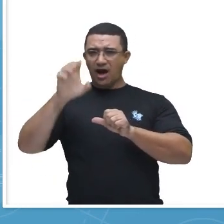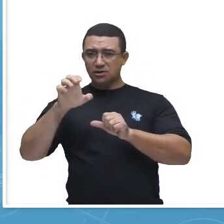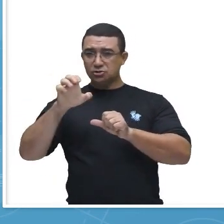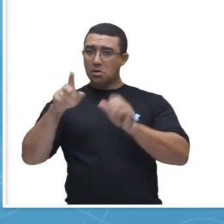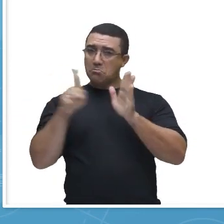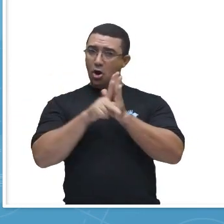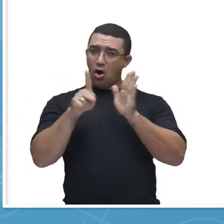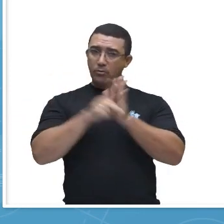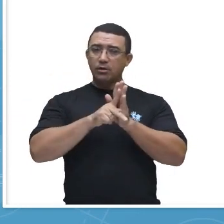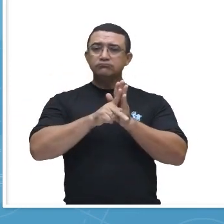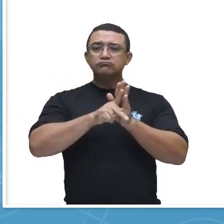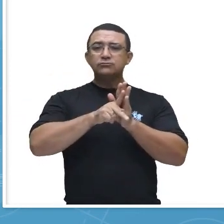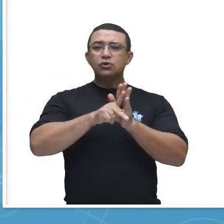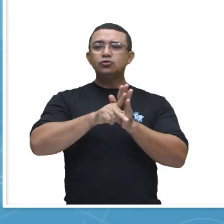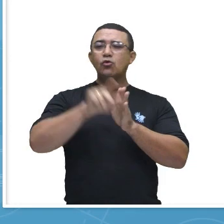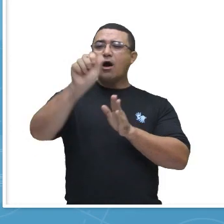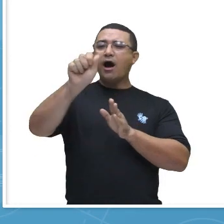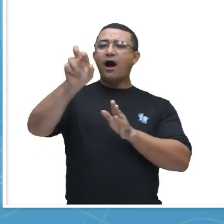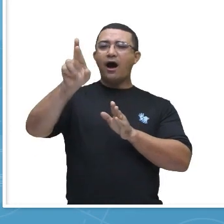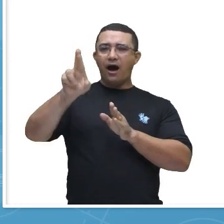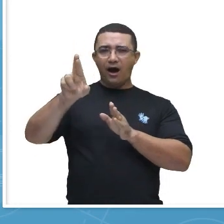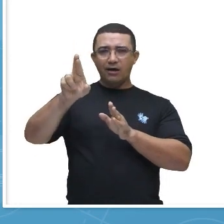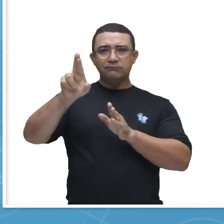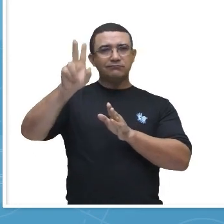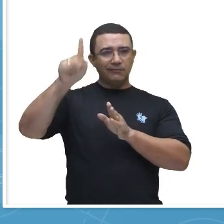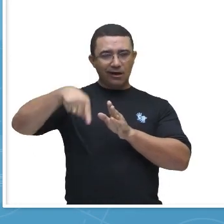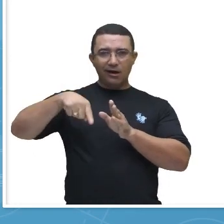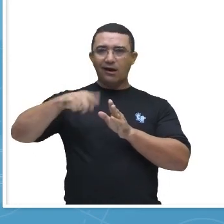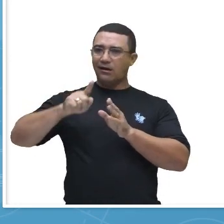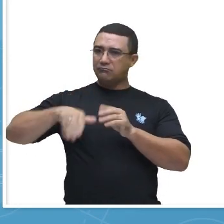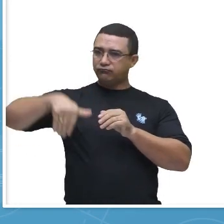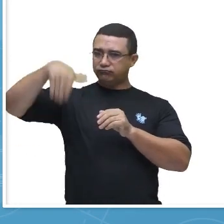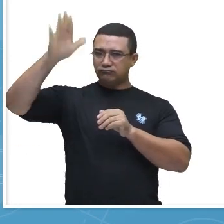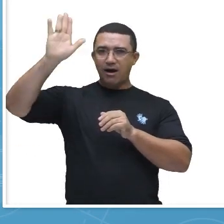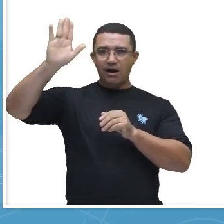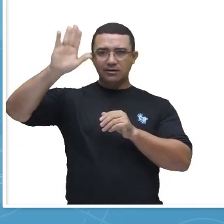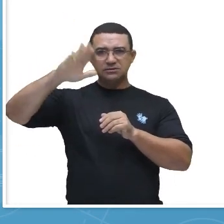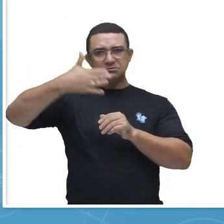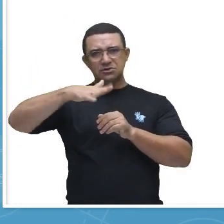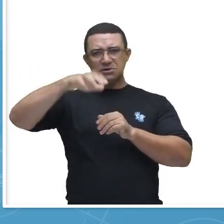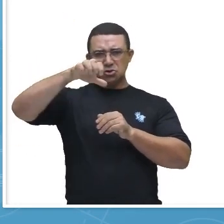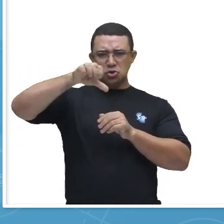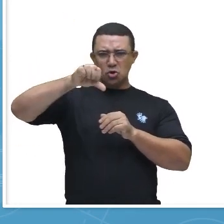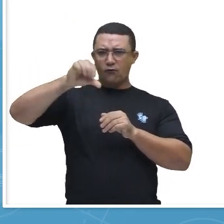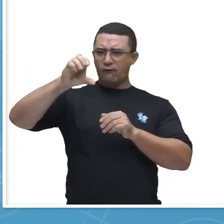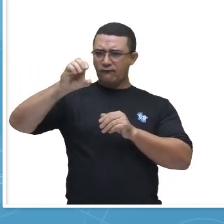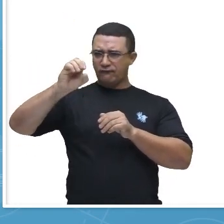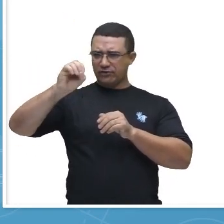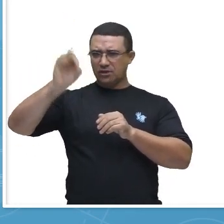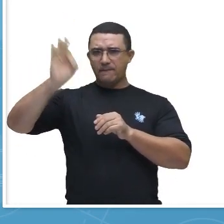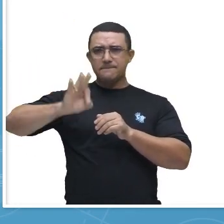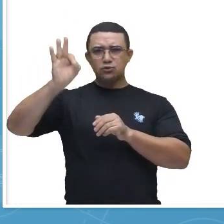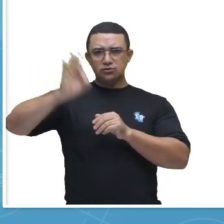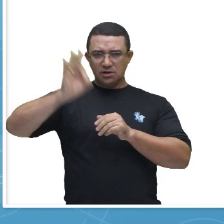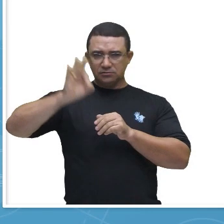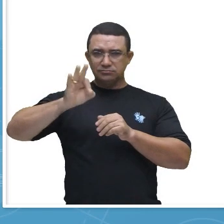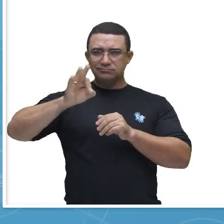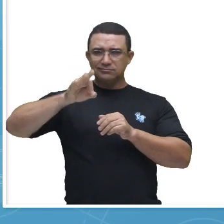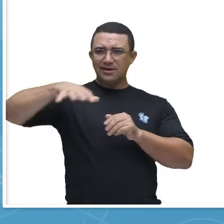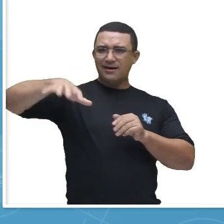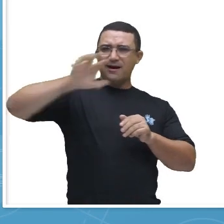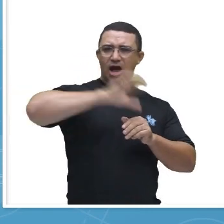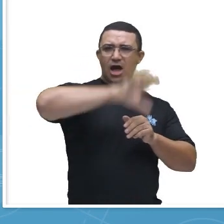ar, né, é bastante elevada, aproximadamente 90%. Atua nas